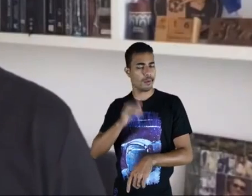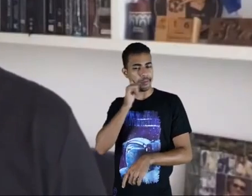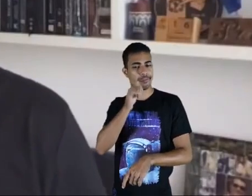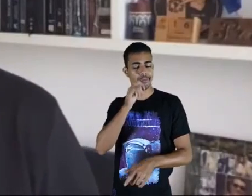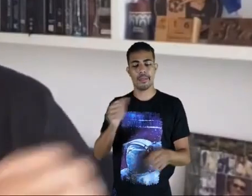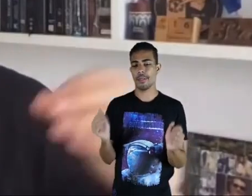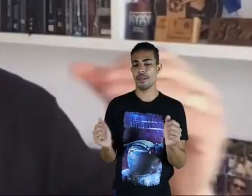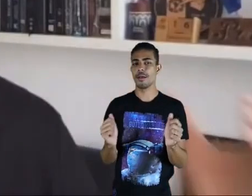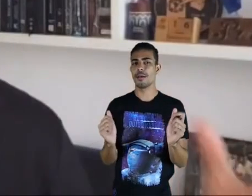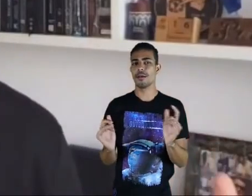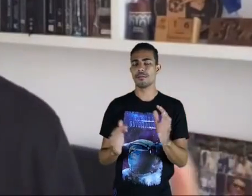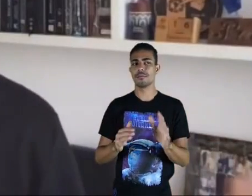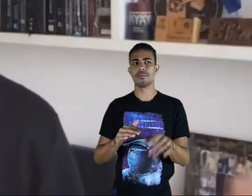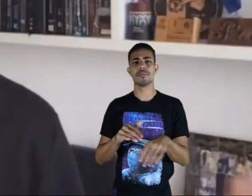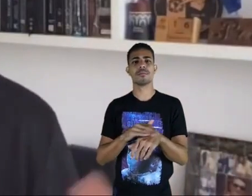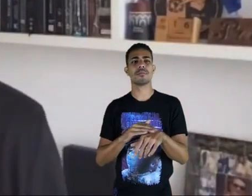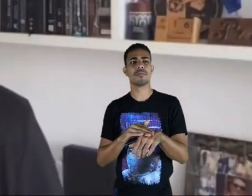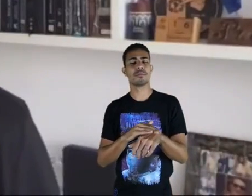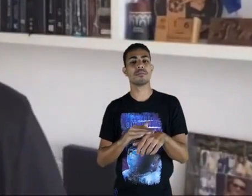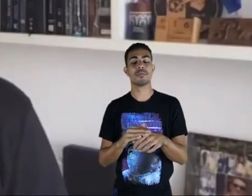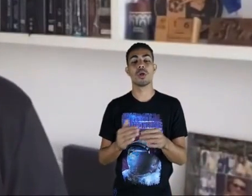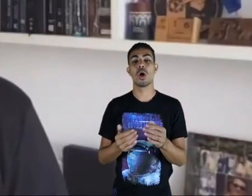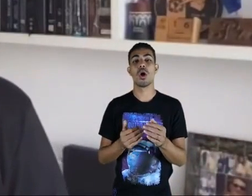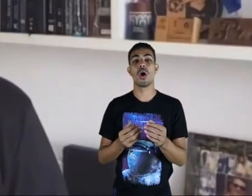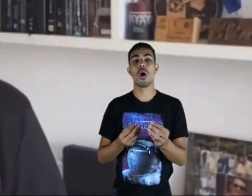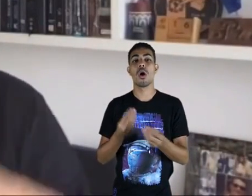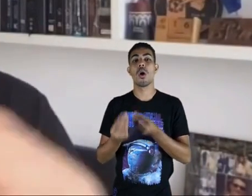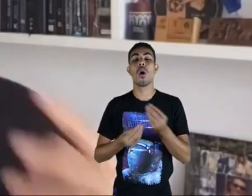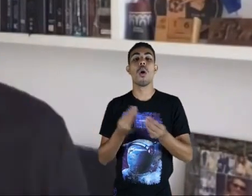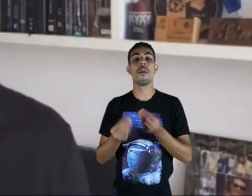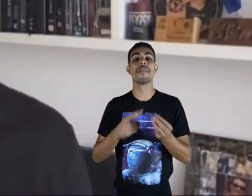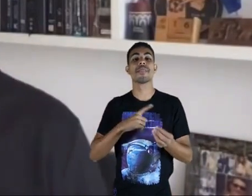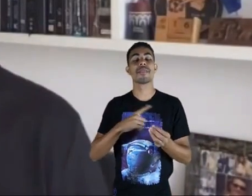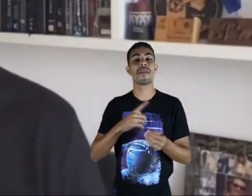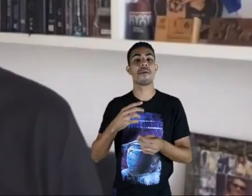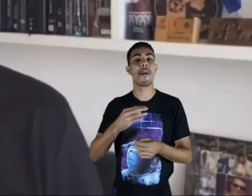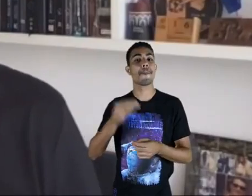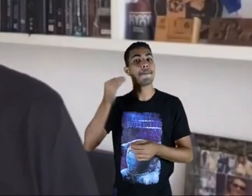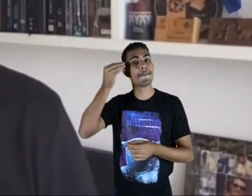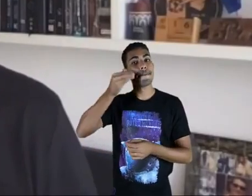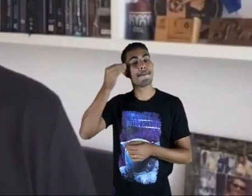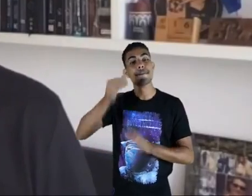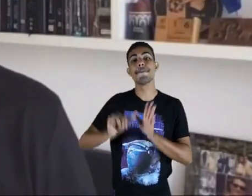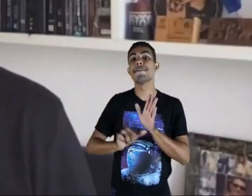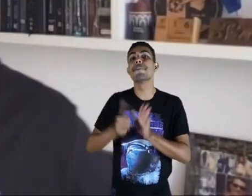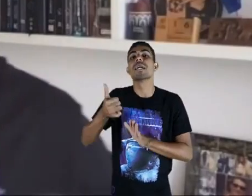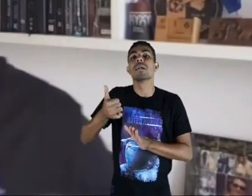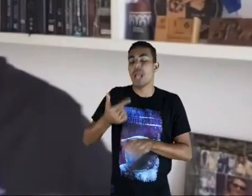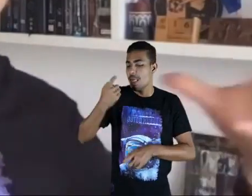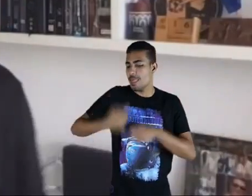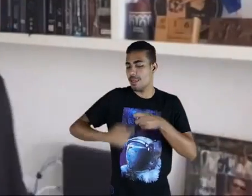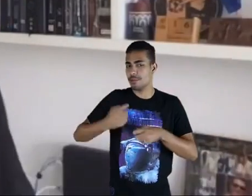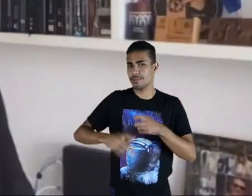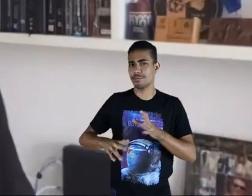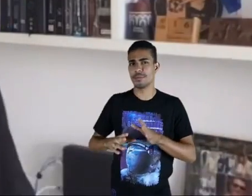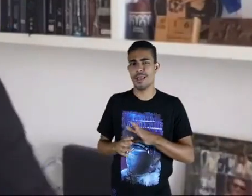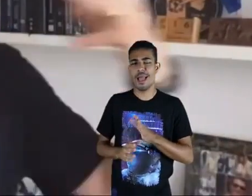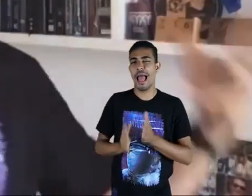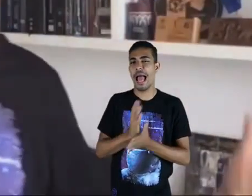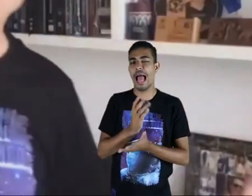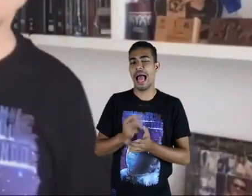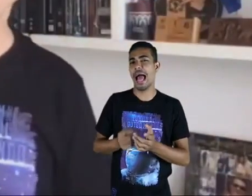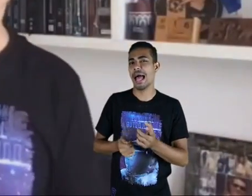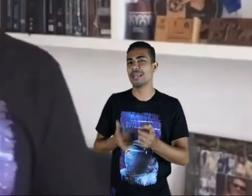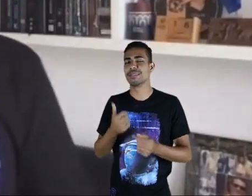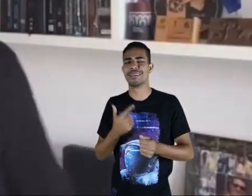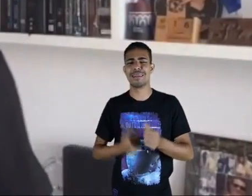e começou a conversar como foi a sua primeira experiência sexual. Cada uma contava e